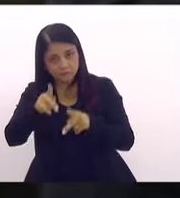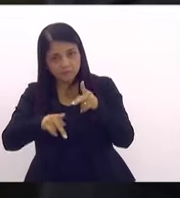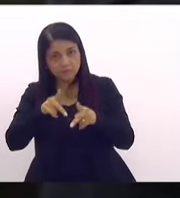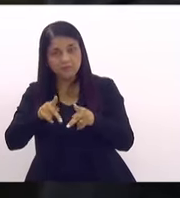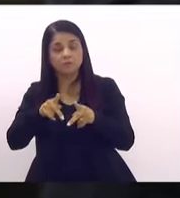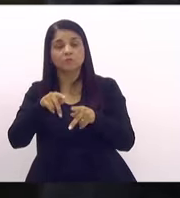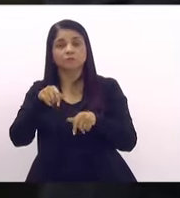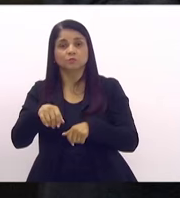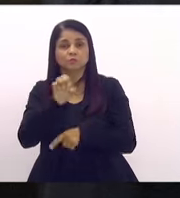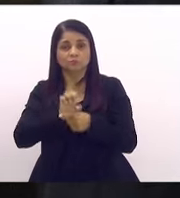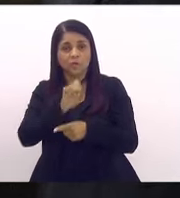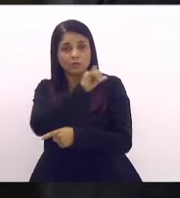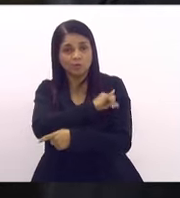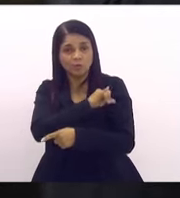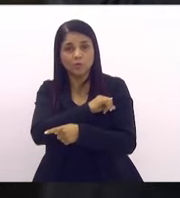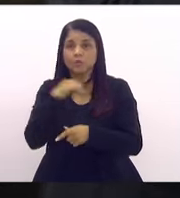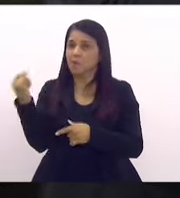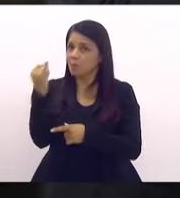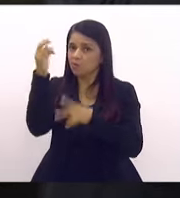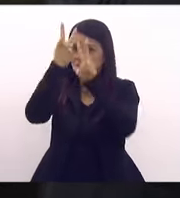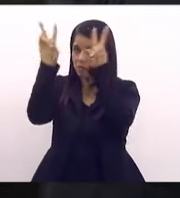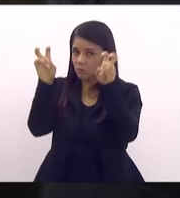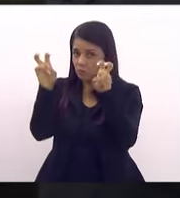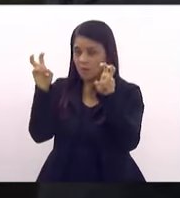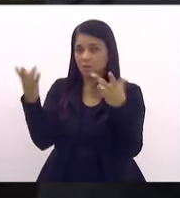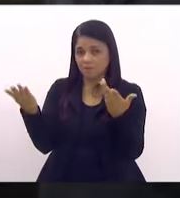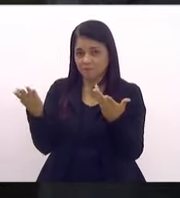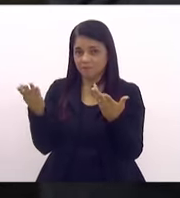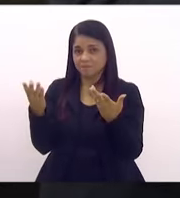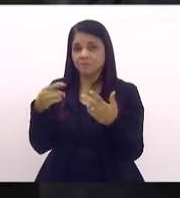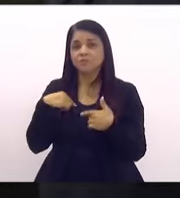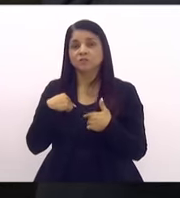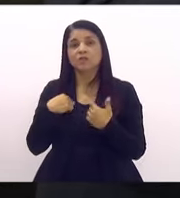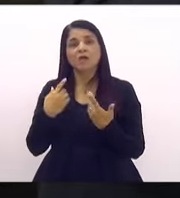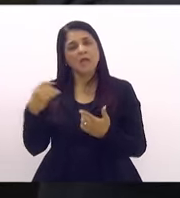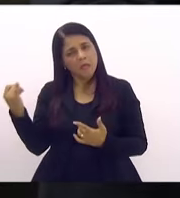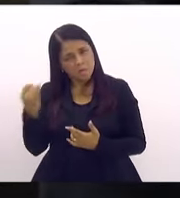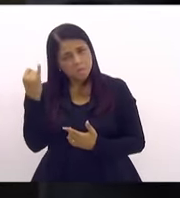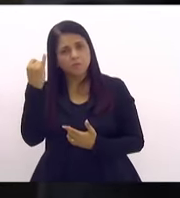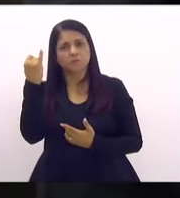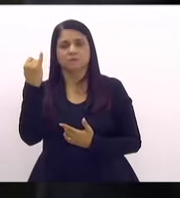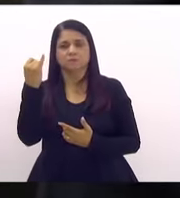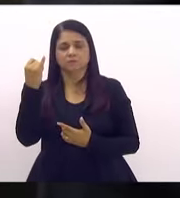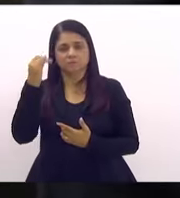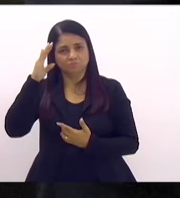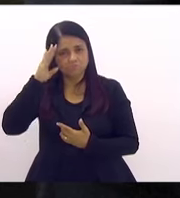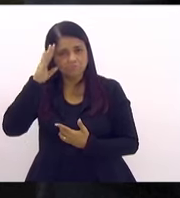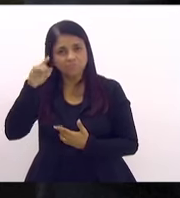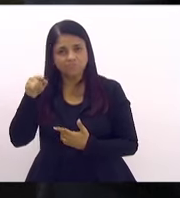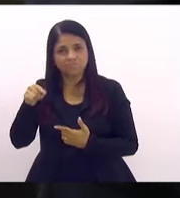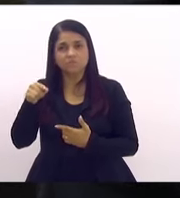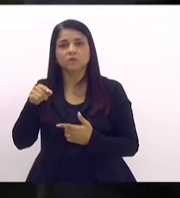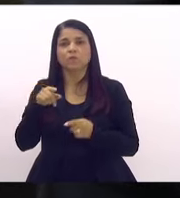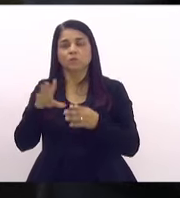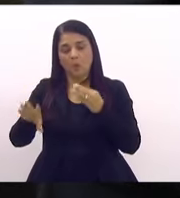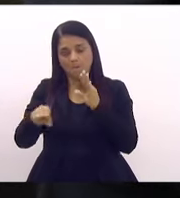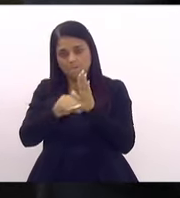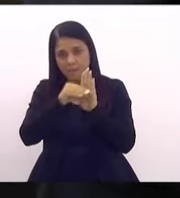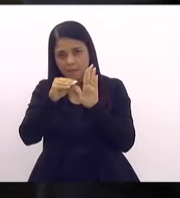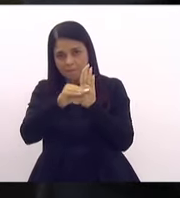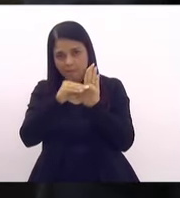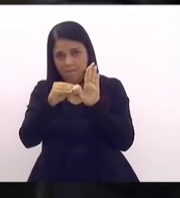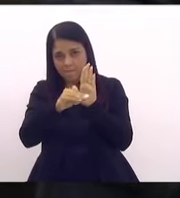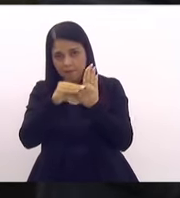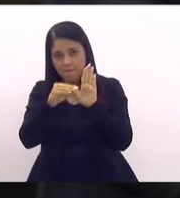da importância desse tema. Então, sem sombra de dúvidas, é importante. Quando eu fiz algumas emendas, e